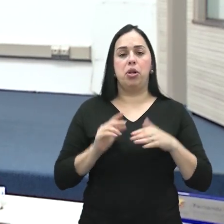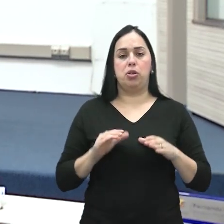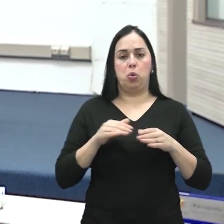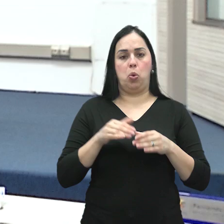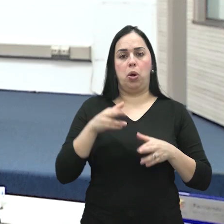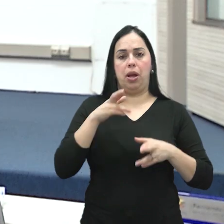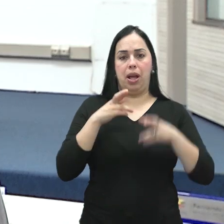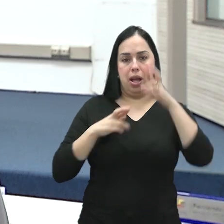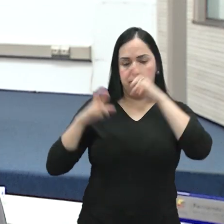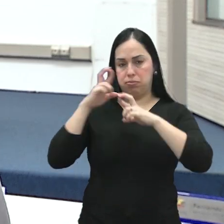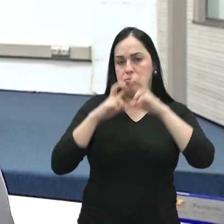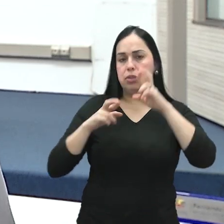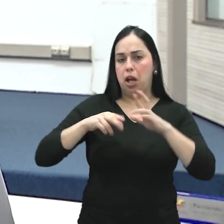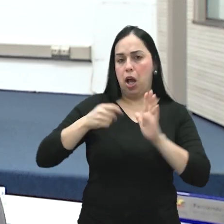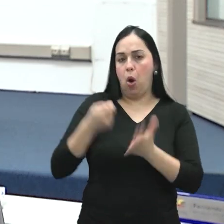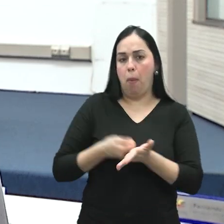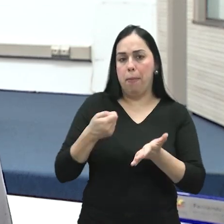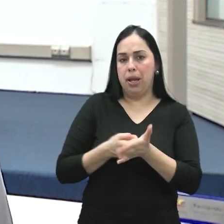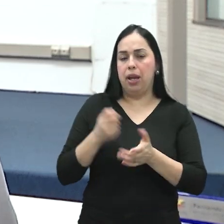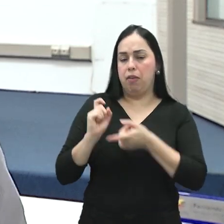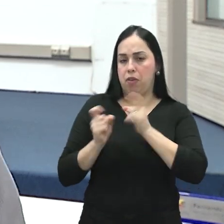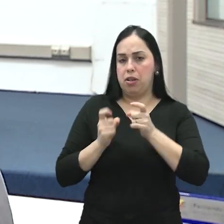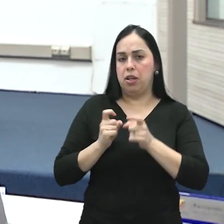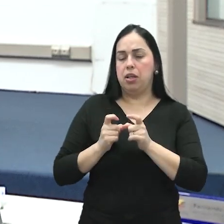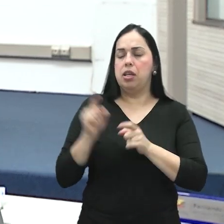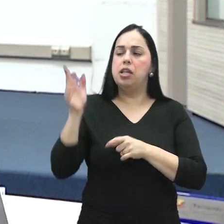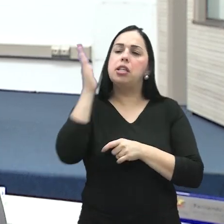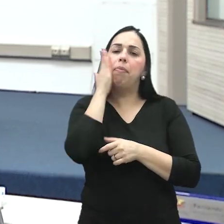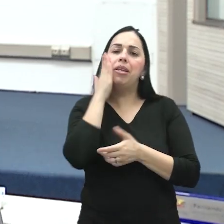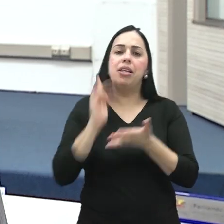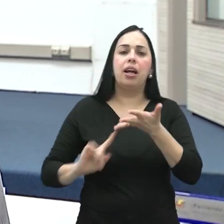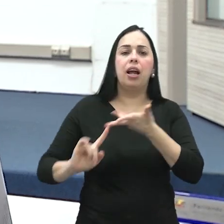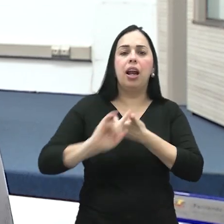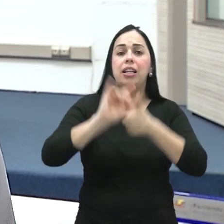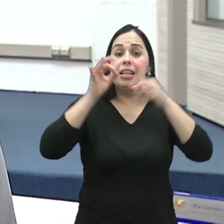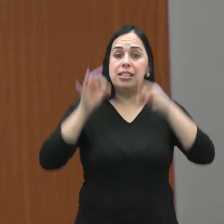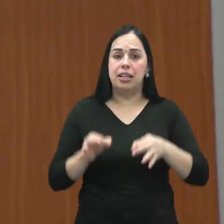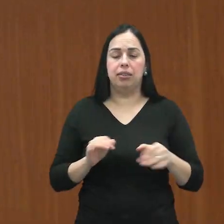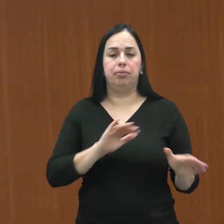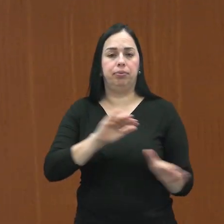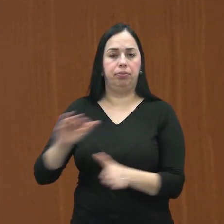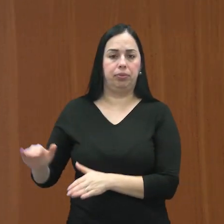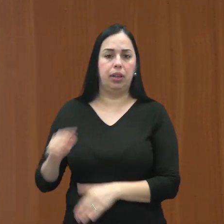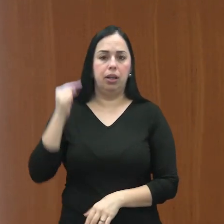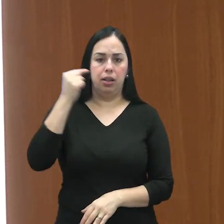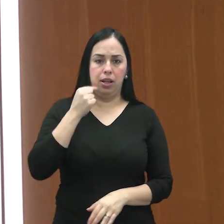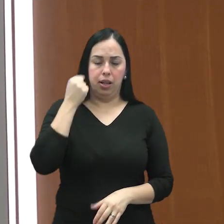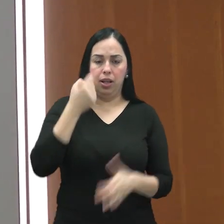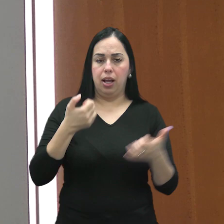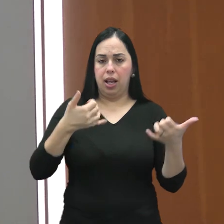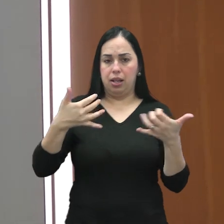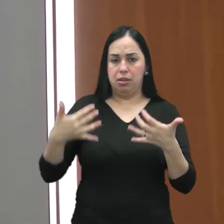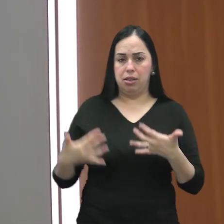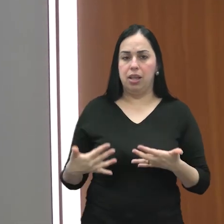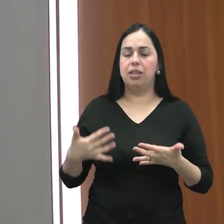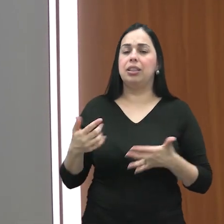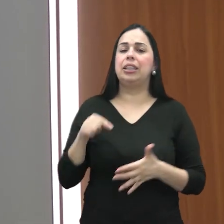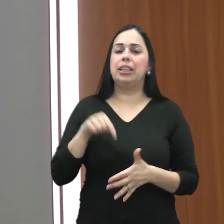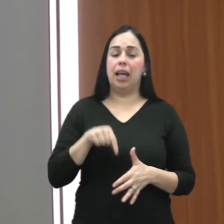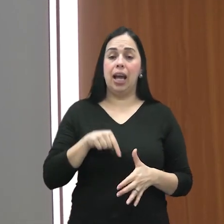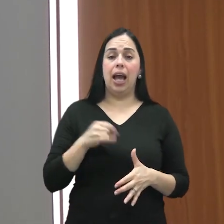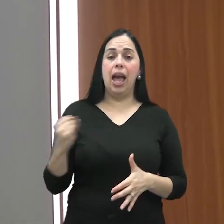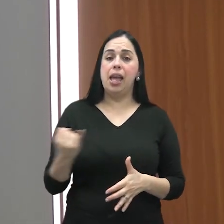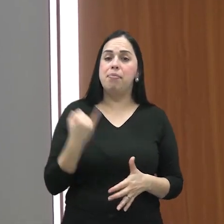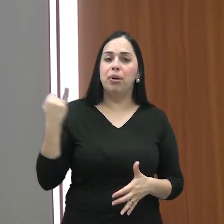a comissão de ética até é obrigado a fazer reuniões e apurar aquelas denúncias. Para esta advogada, a comissão de ética é um